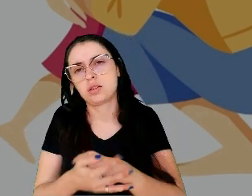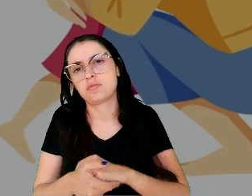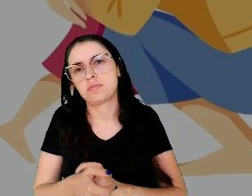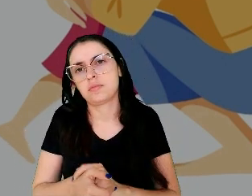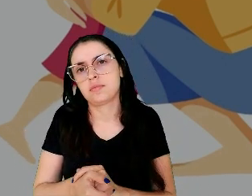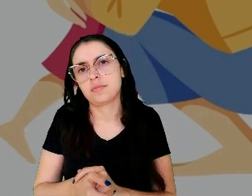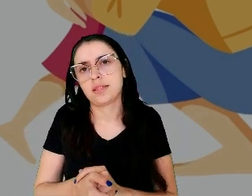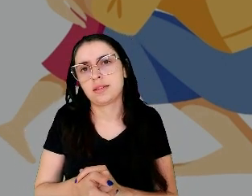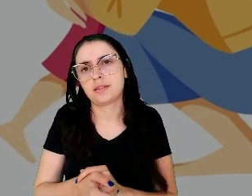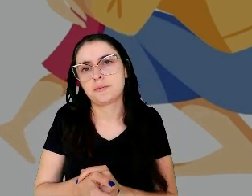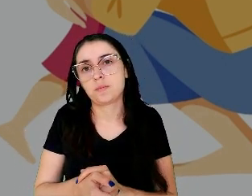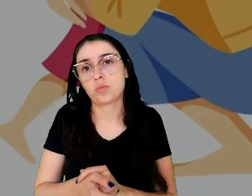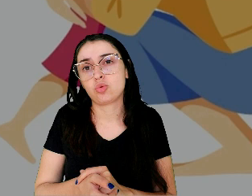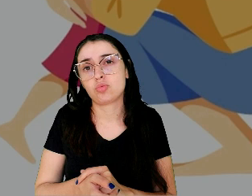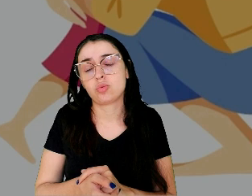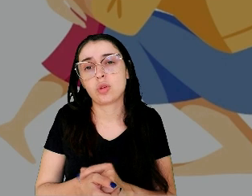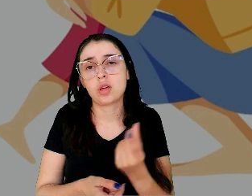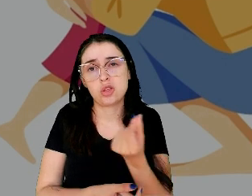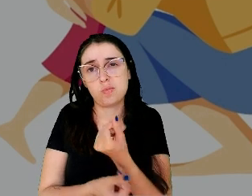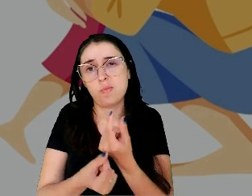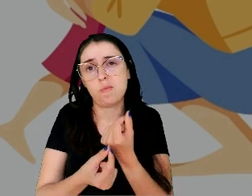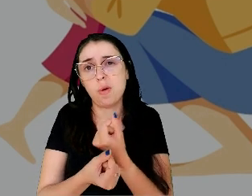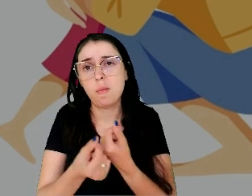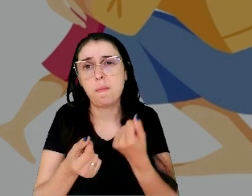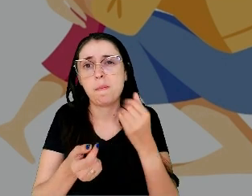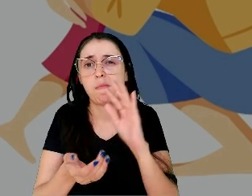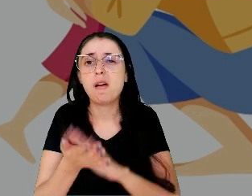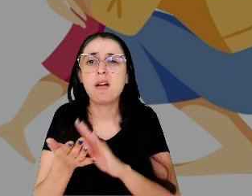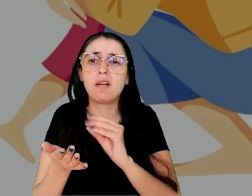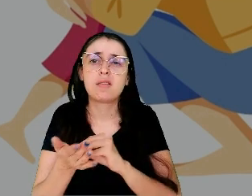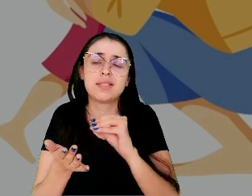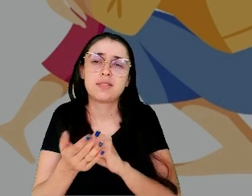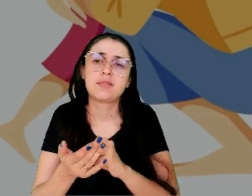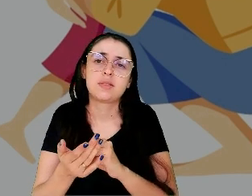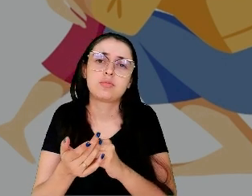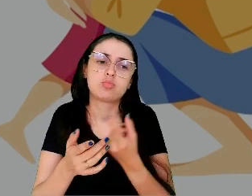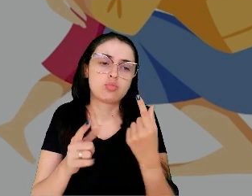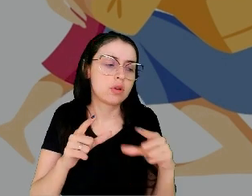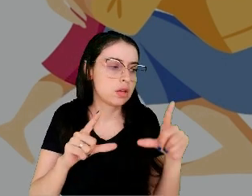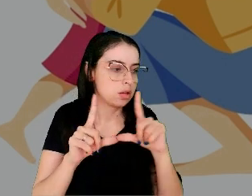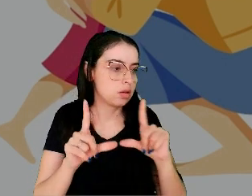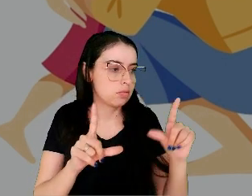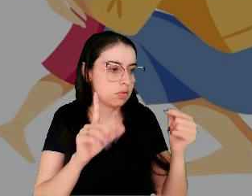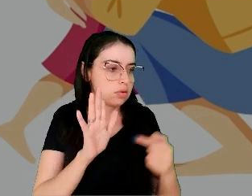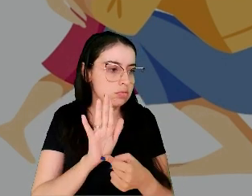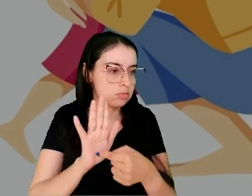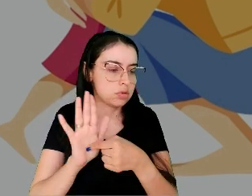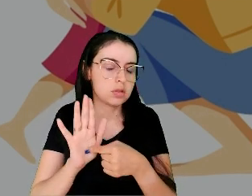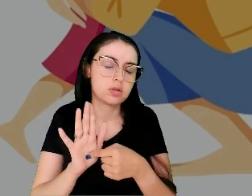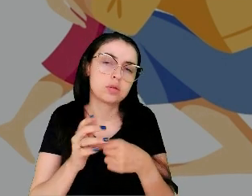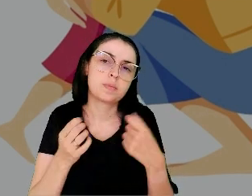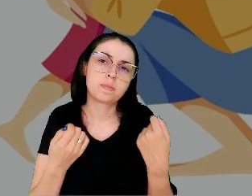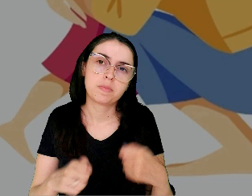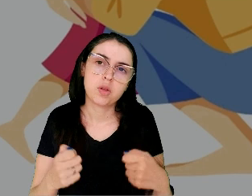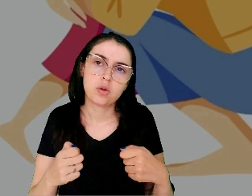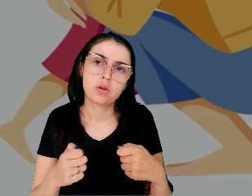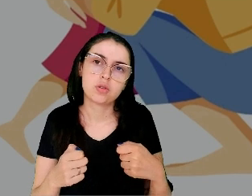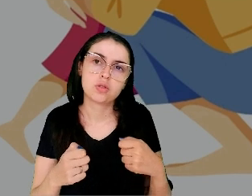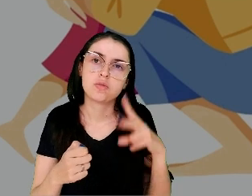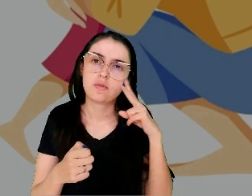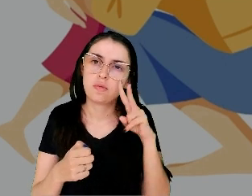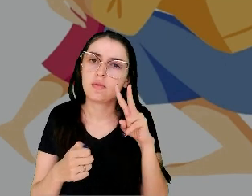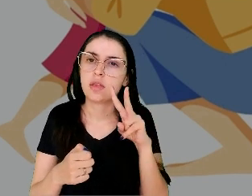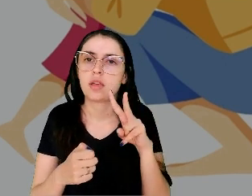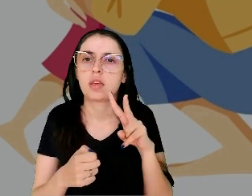da vulnerabilidade, e, de outro lado, onde nós podemos